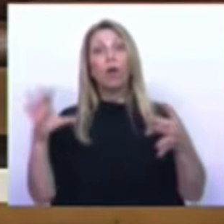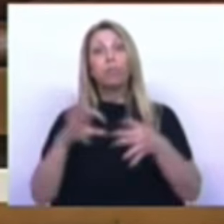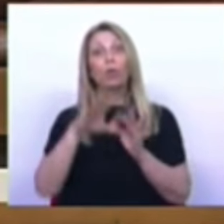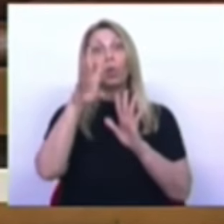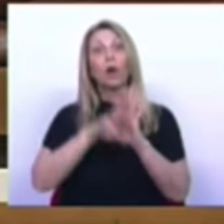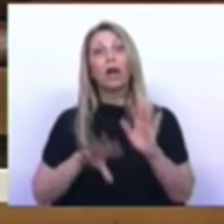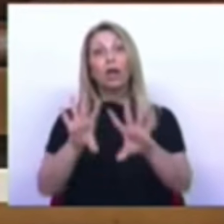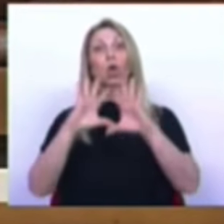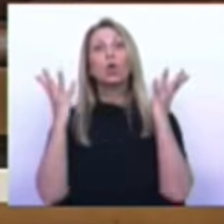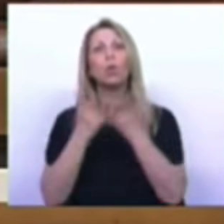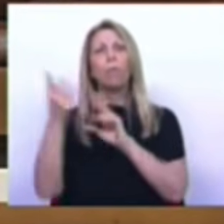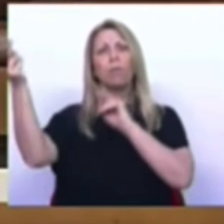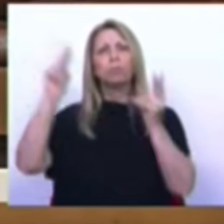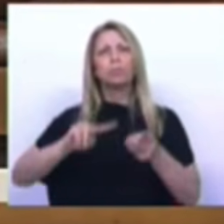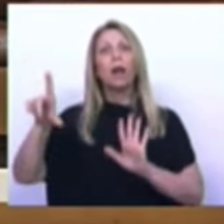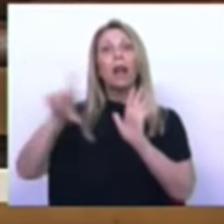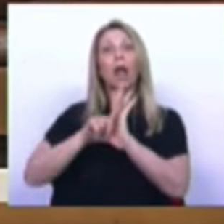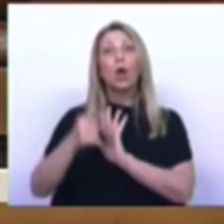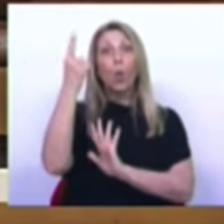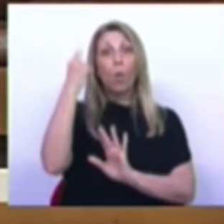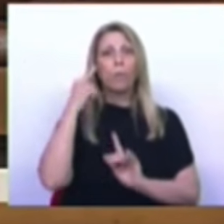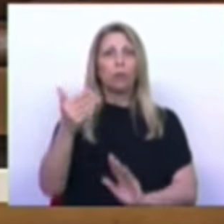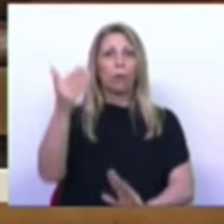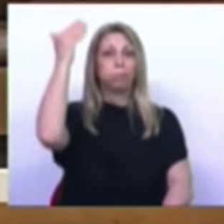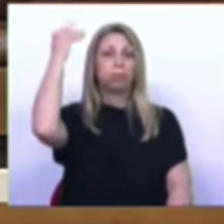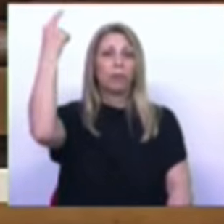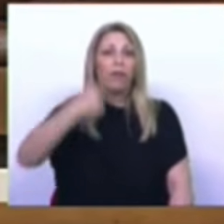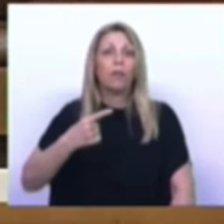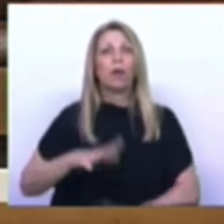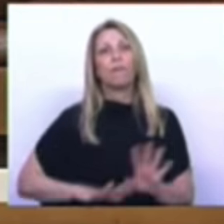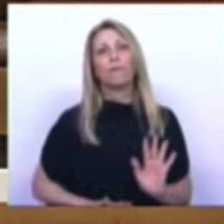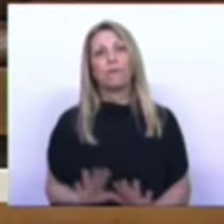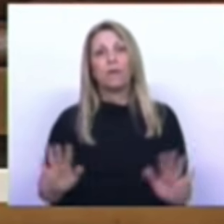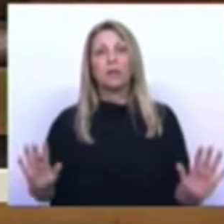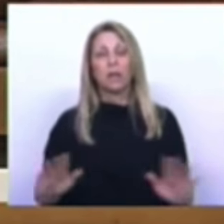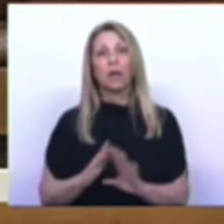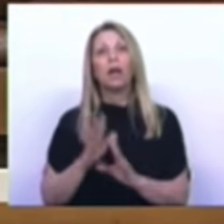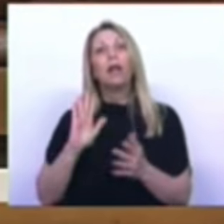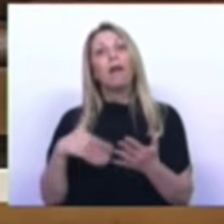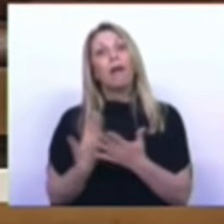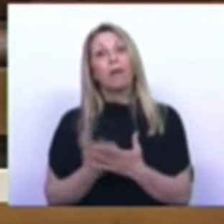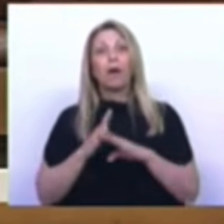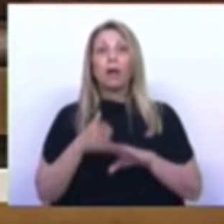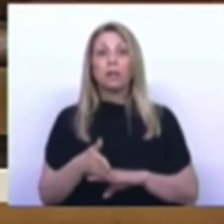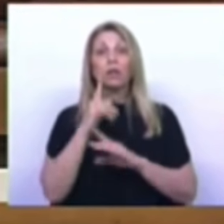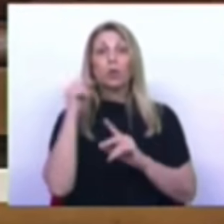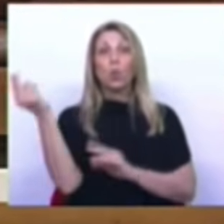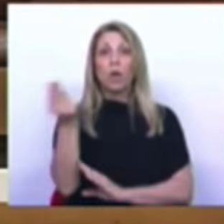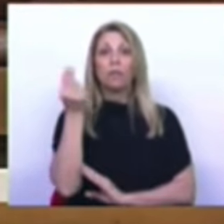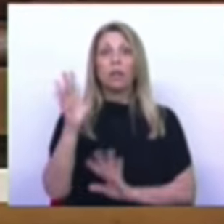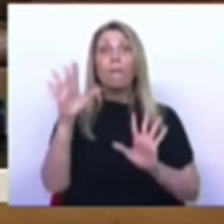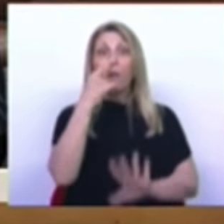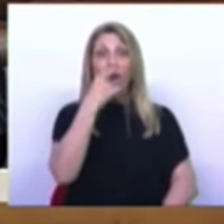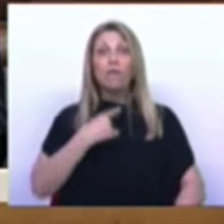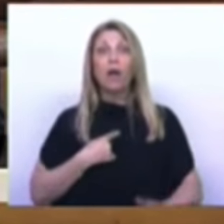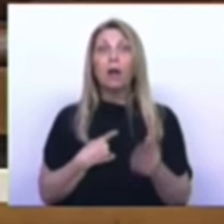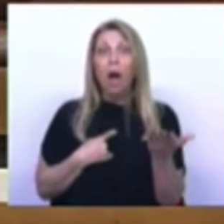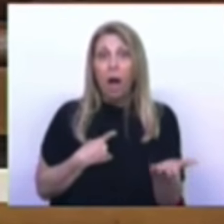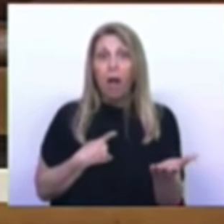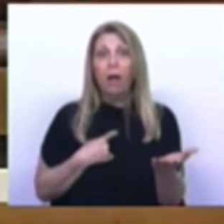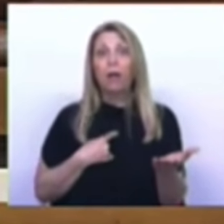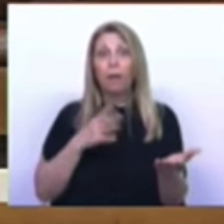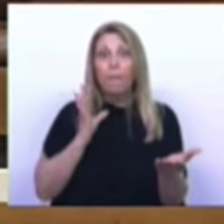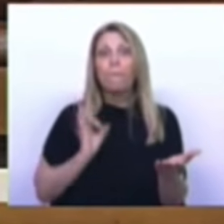global, transpor uma lei que há muito devia ser feita e de promoção de acesso universal. Tem, porém, falhas que não devem deixar de